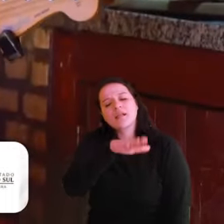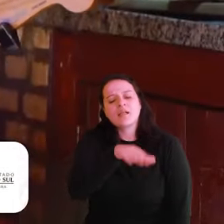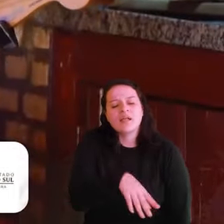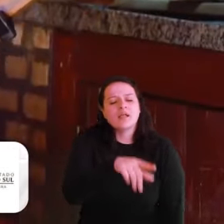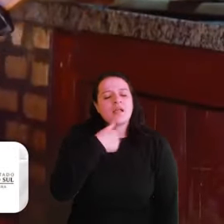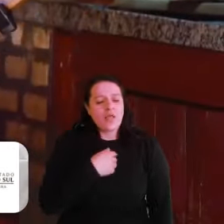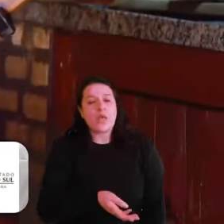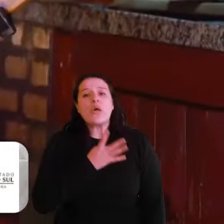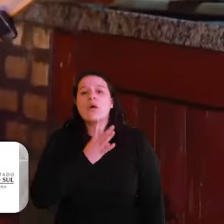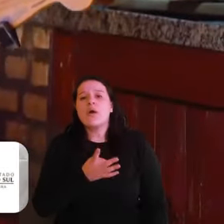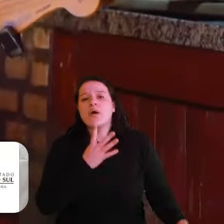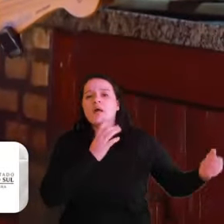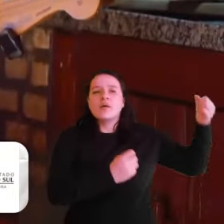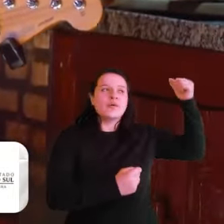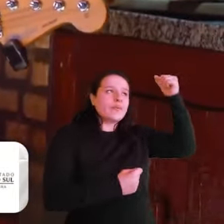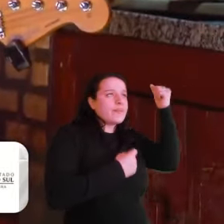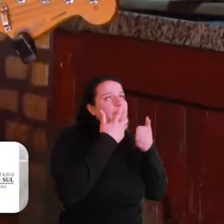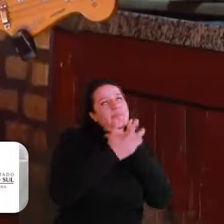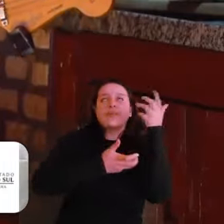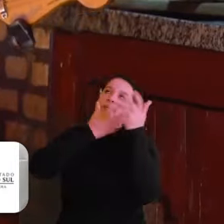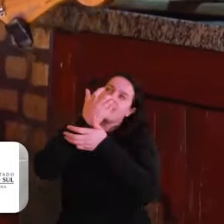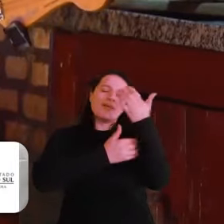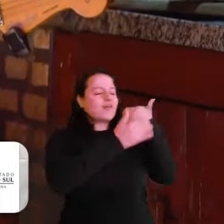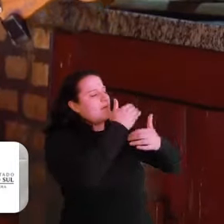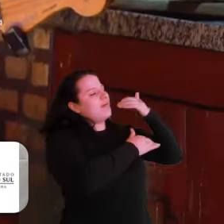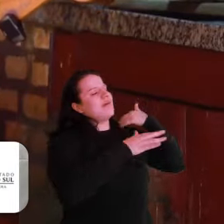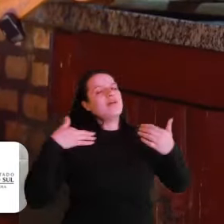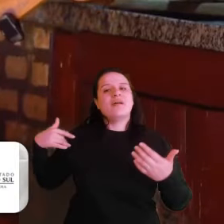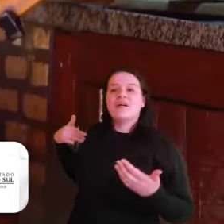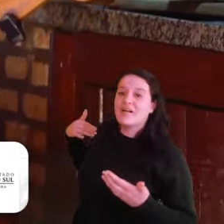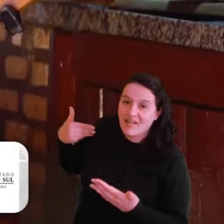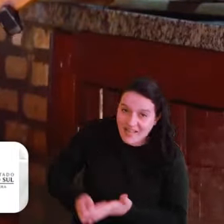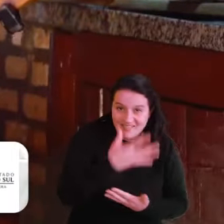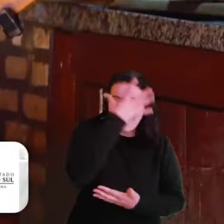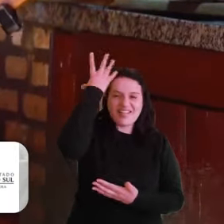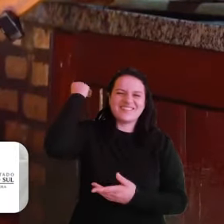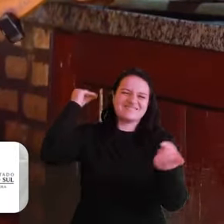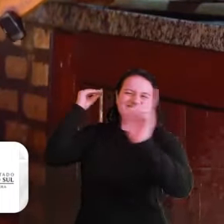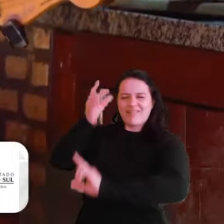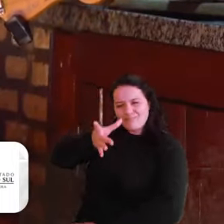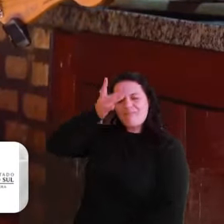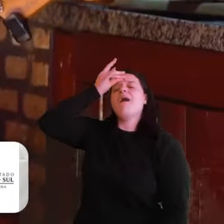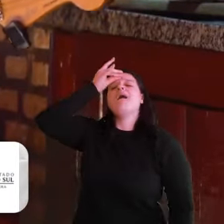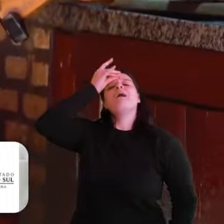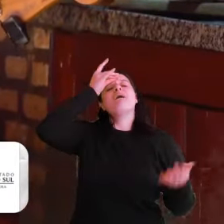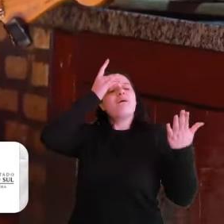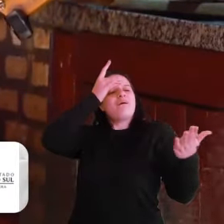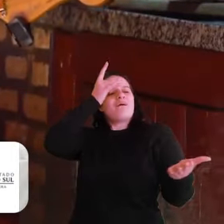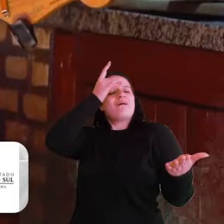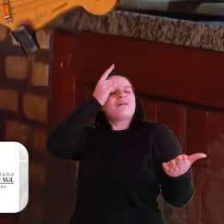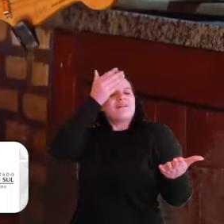desde aquele momento nunca mais te esqueci. E desde aquele momento nunca mais